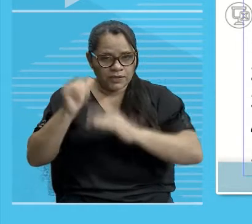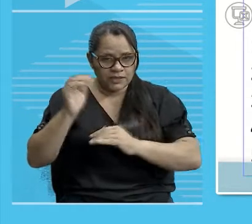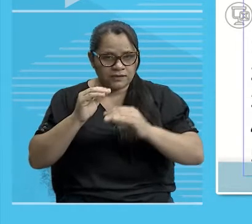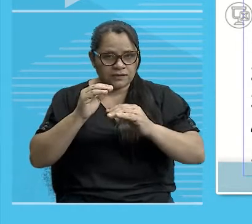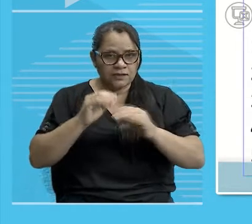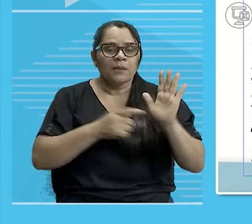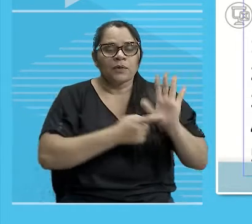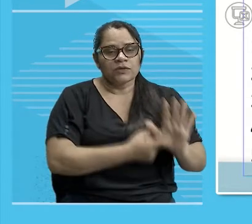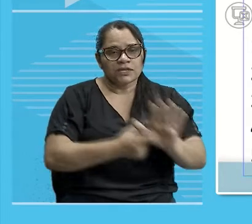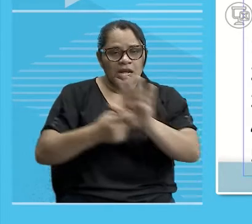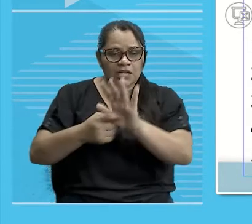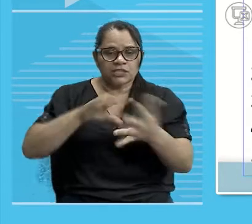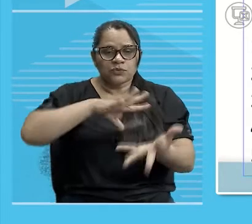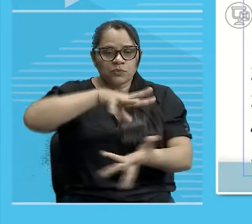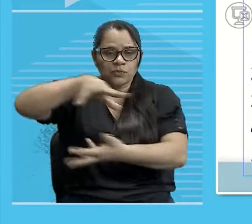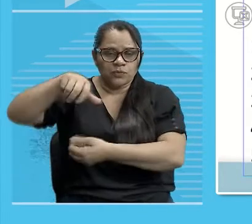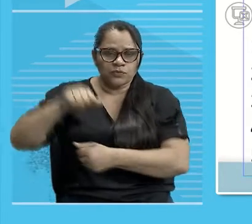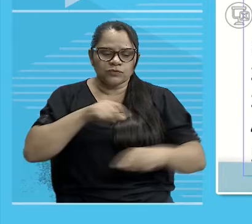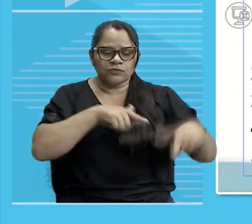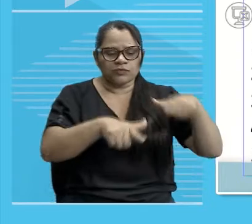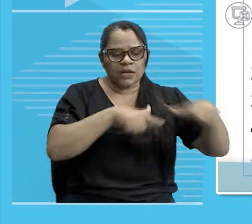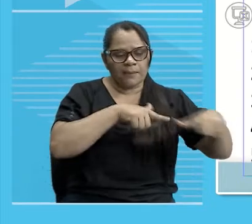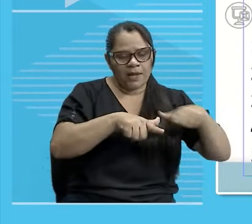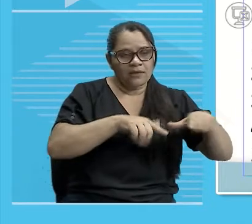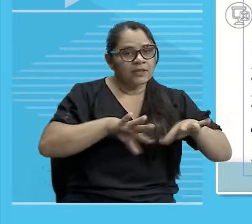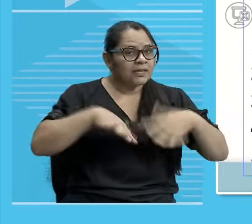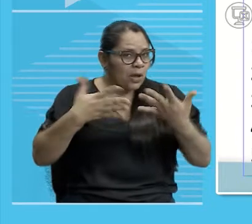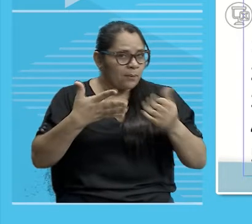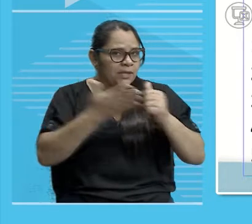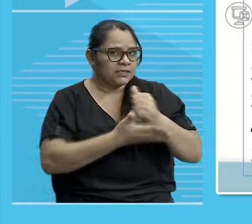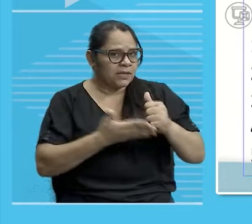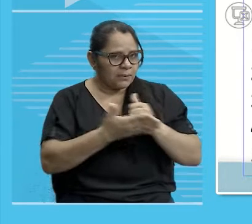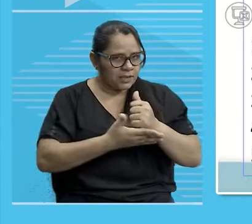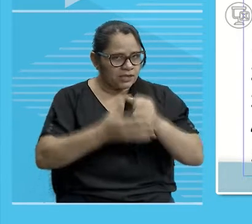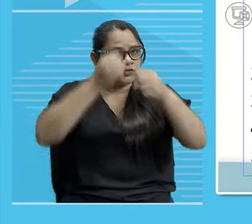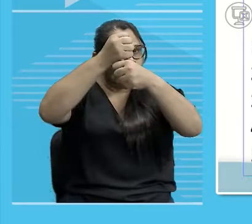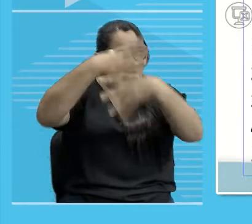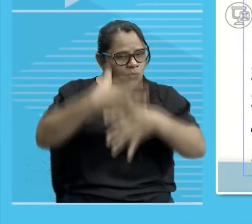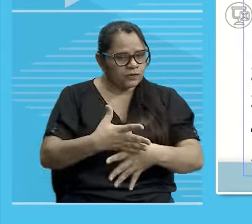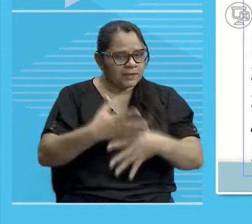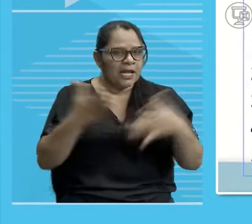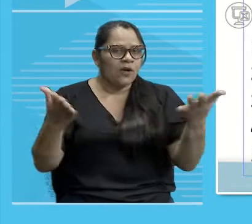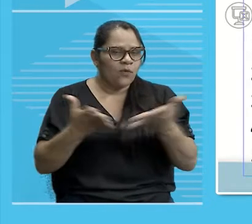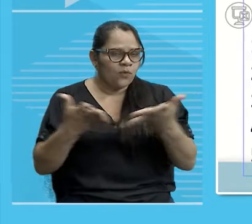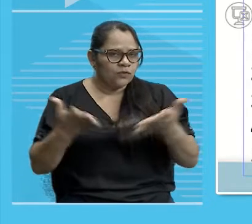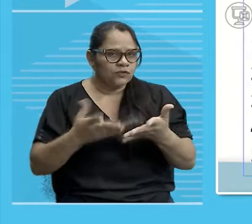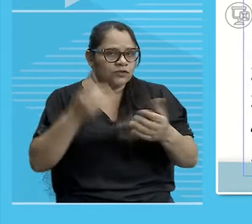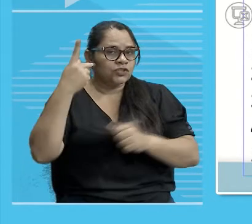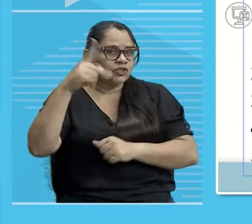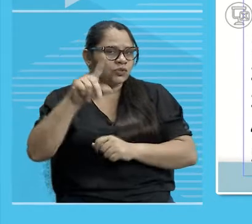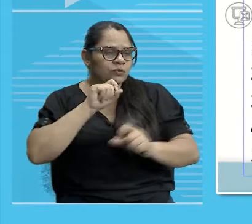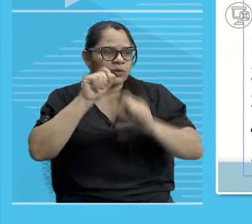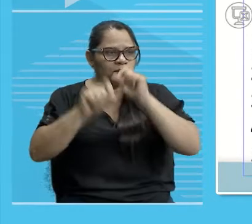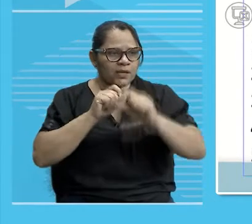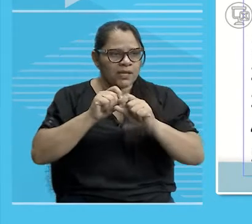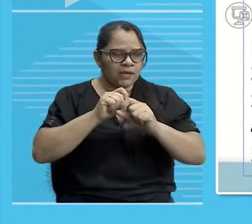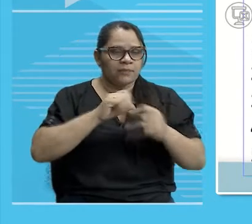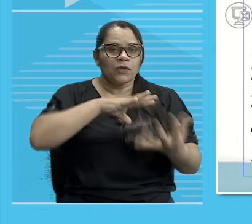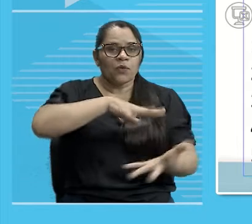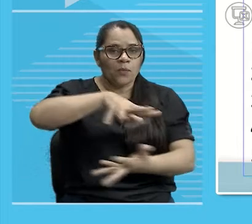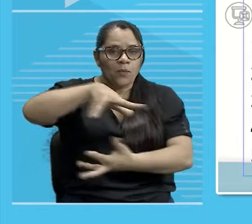basicamente vai ser o seguinte nós vamos conversar hoje sobre o mundo do